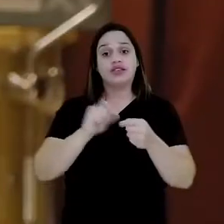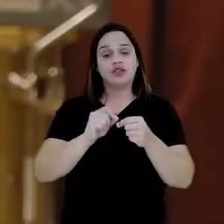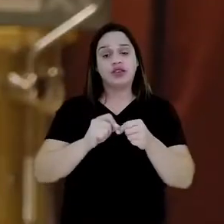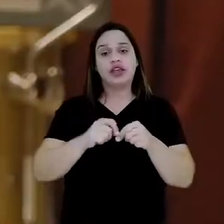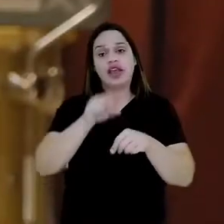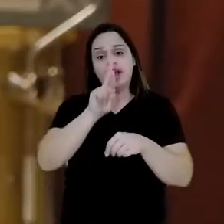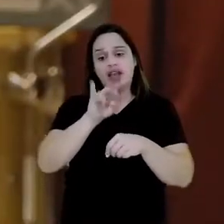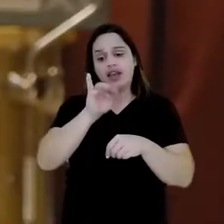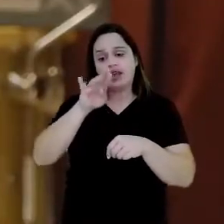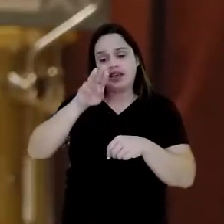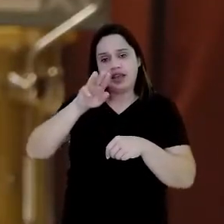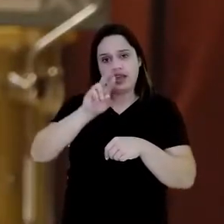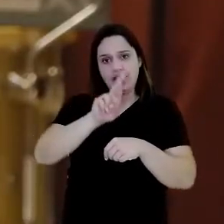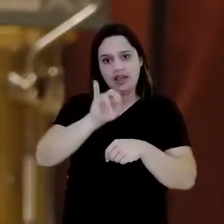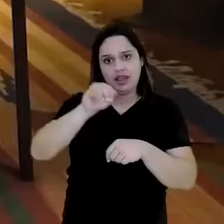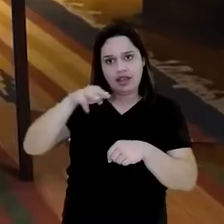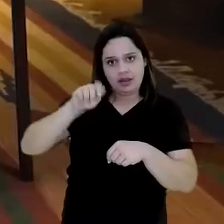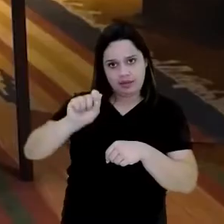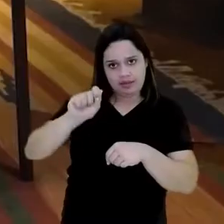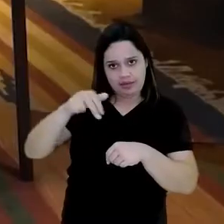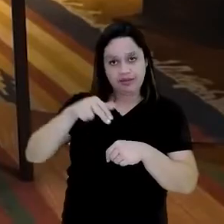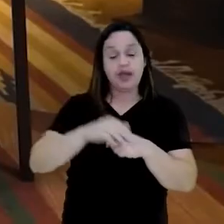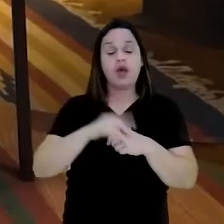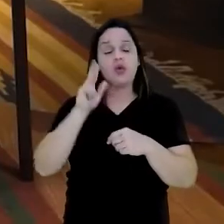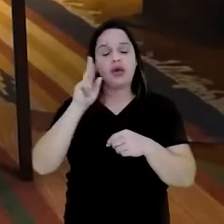a gente chama de